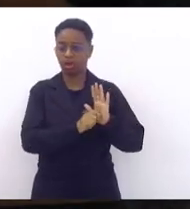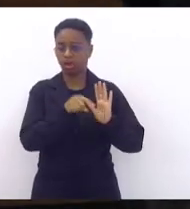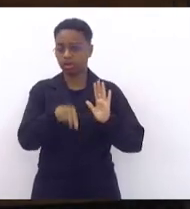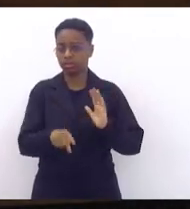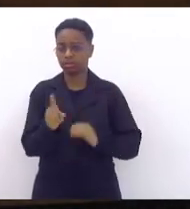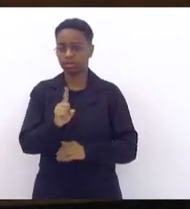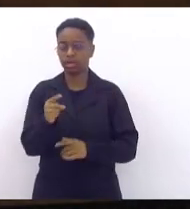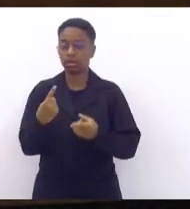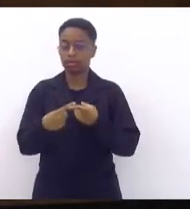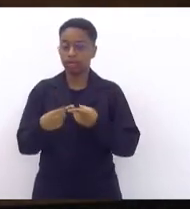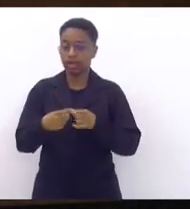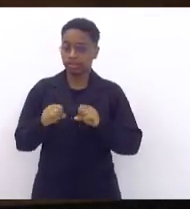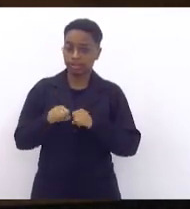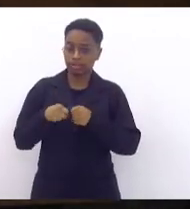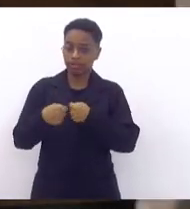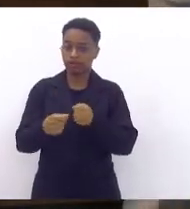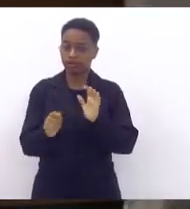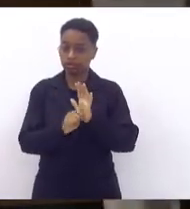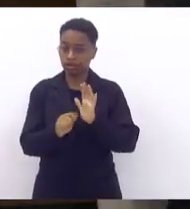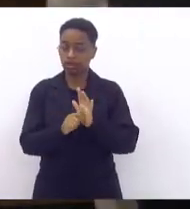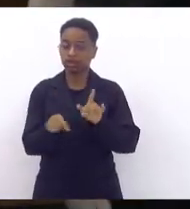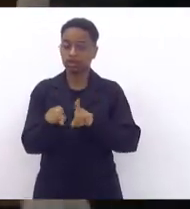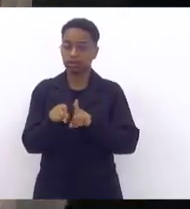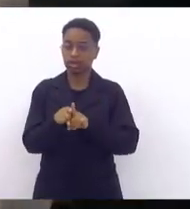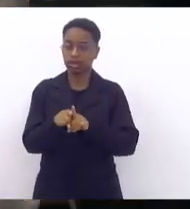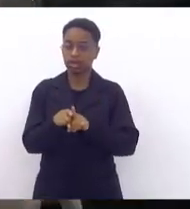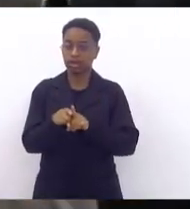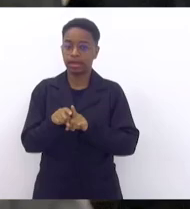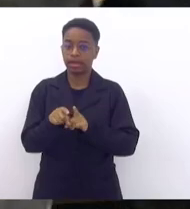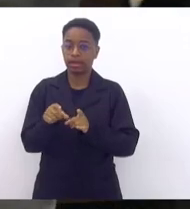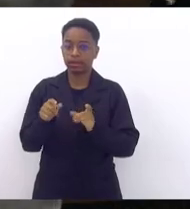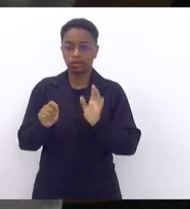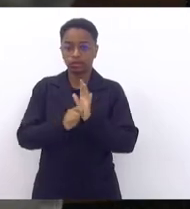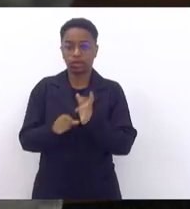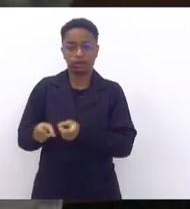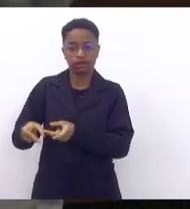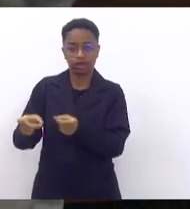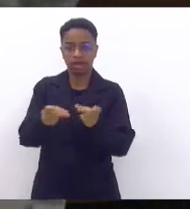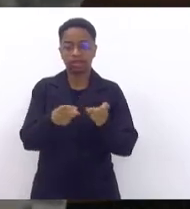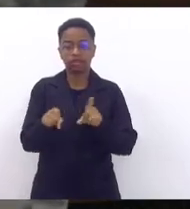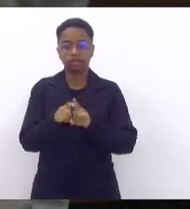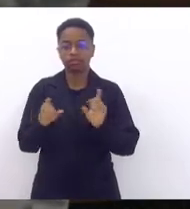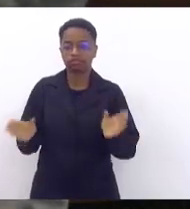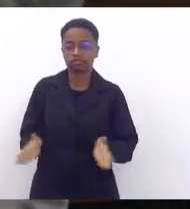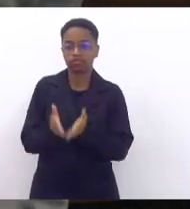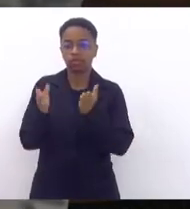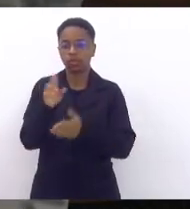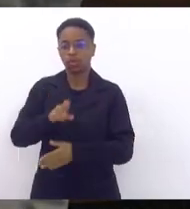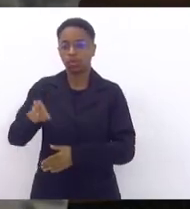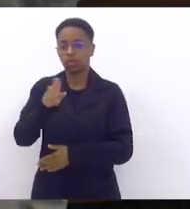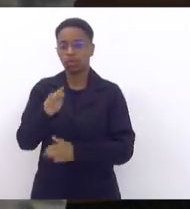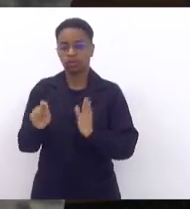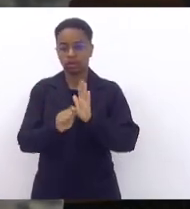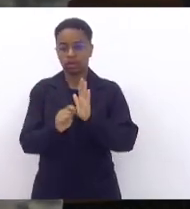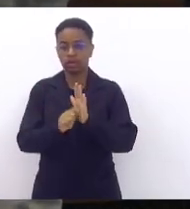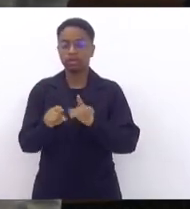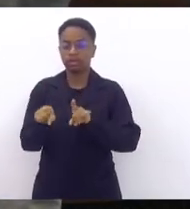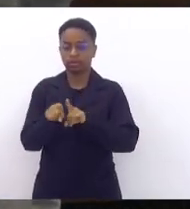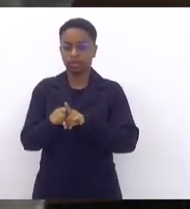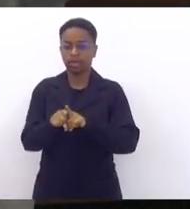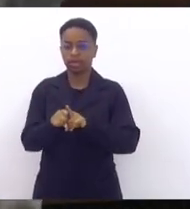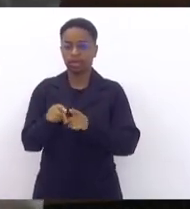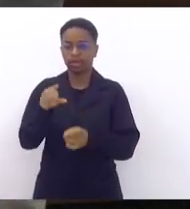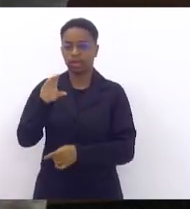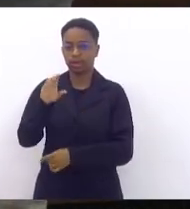de defenderem a droga, o narcotráfico, o consumo de droga, estimularem o uso recreativo de crack, inclusive, já ouvi